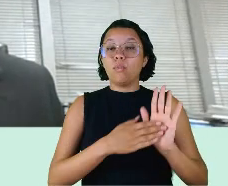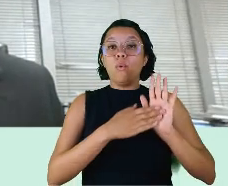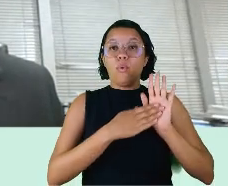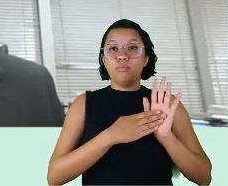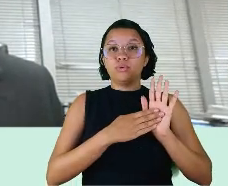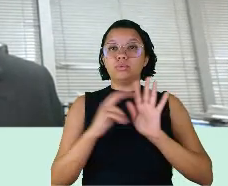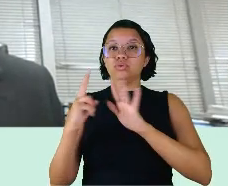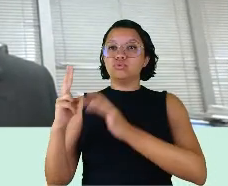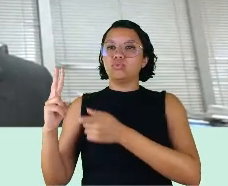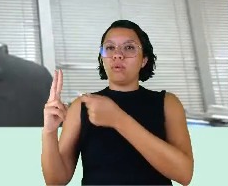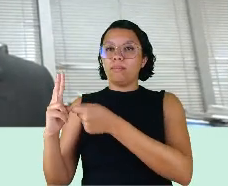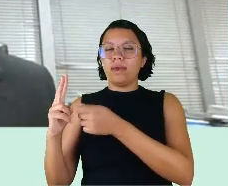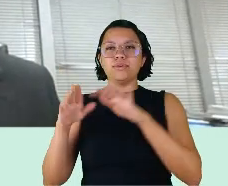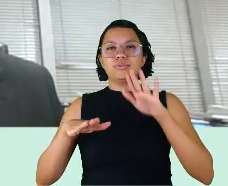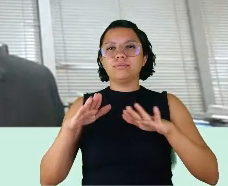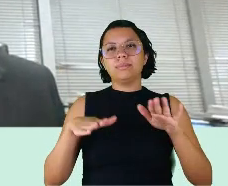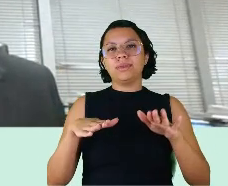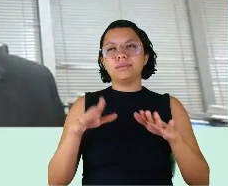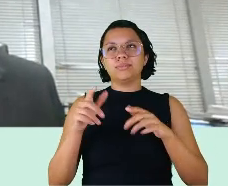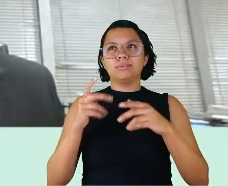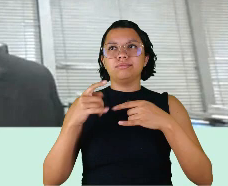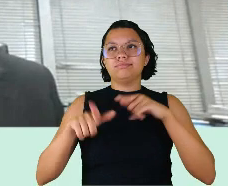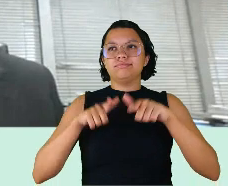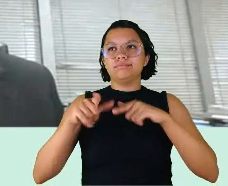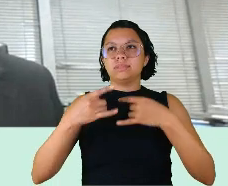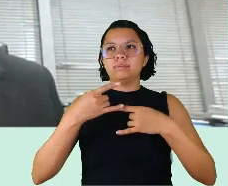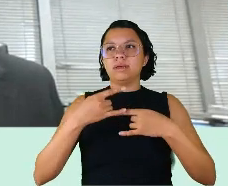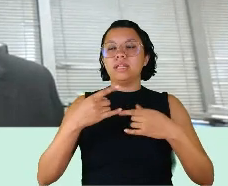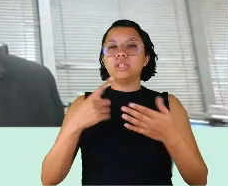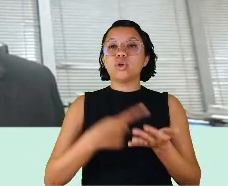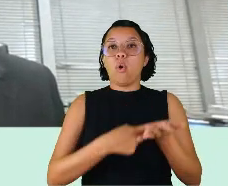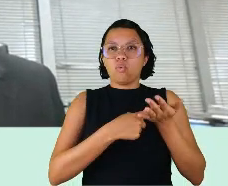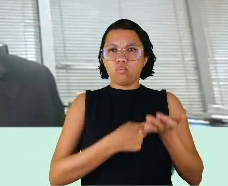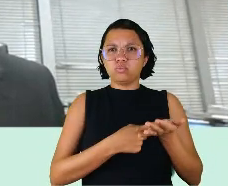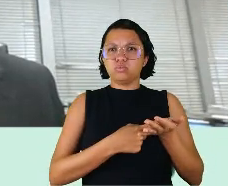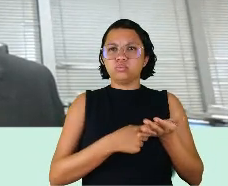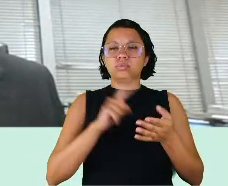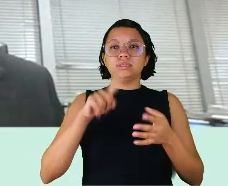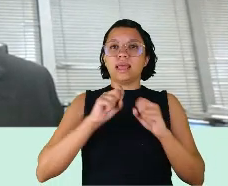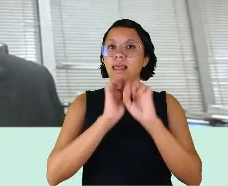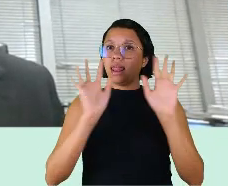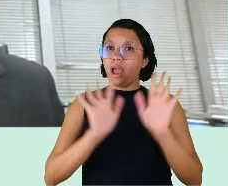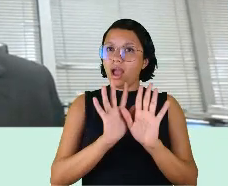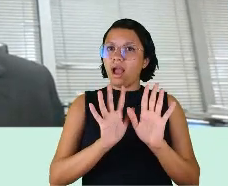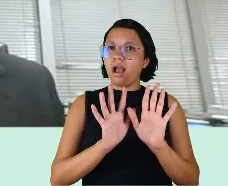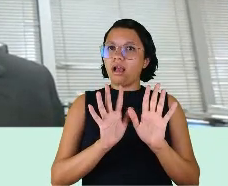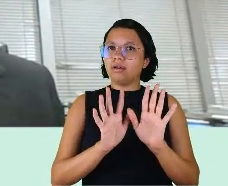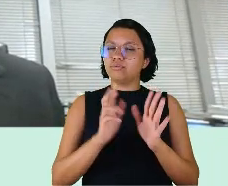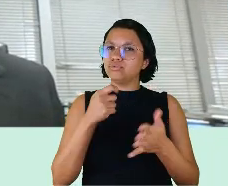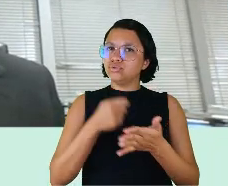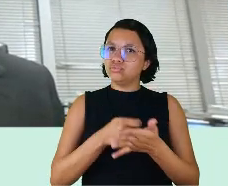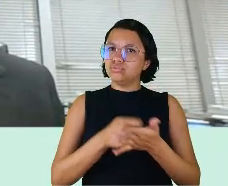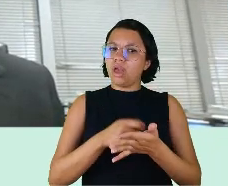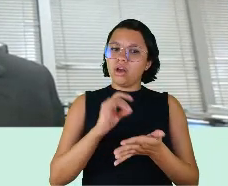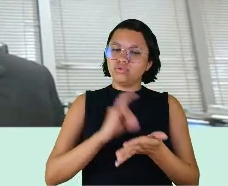com o jurisdicionado. Mesmo que estando no teletrabalho, esse compromisso tem que ser efetivo, claro e